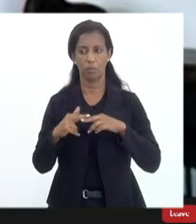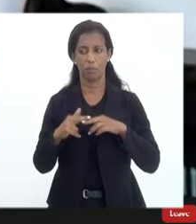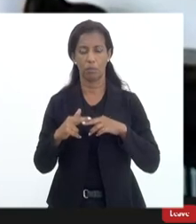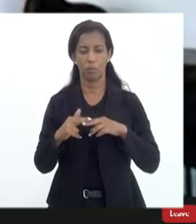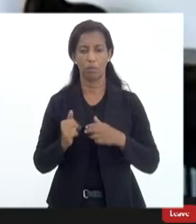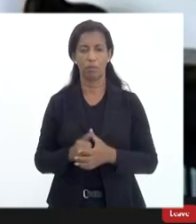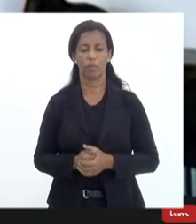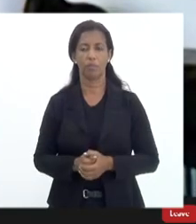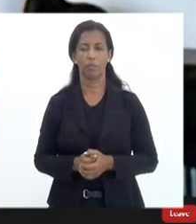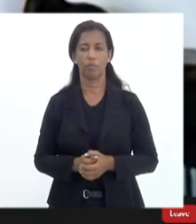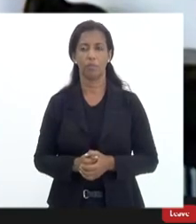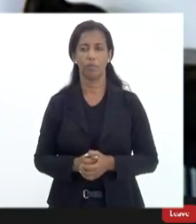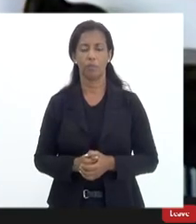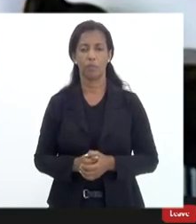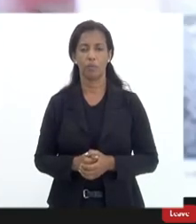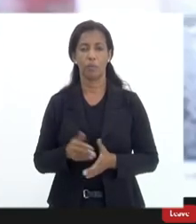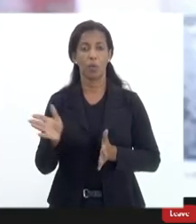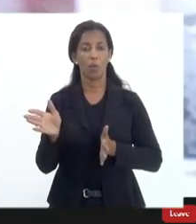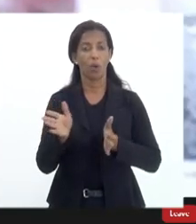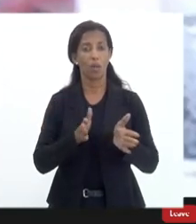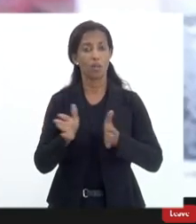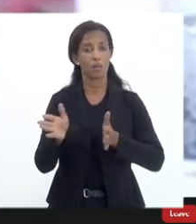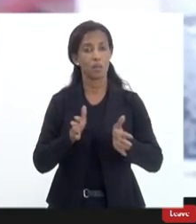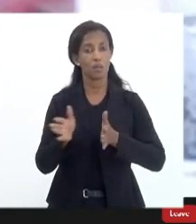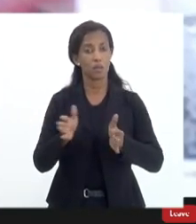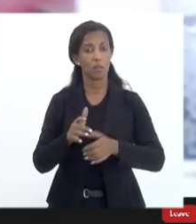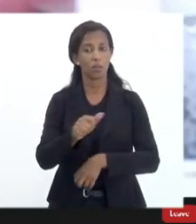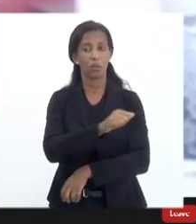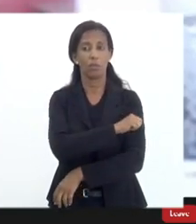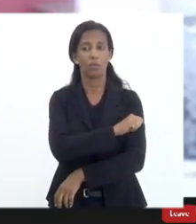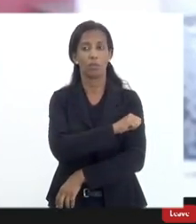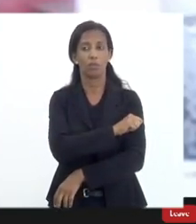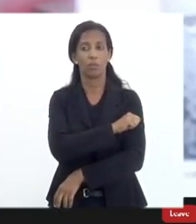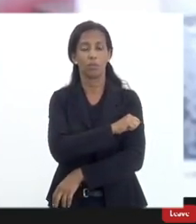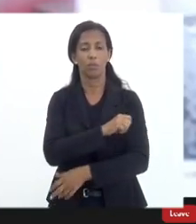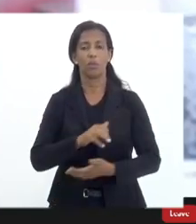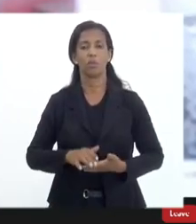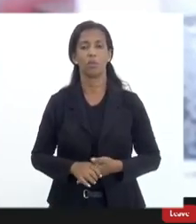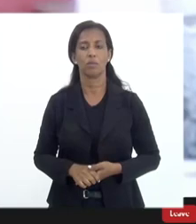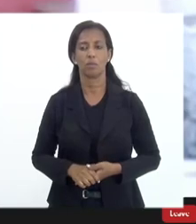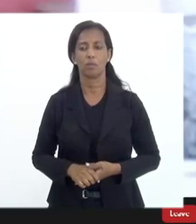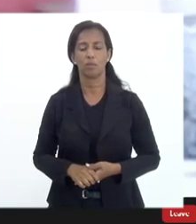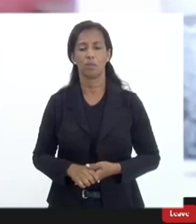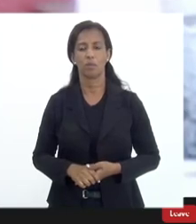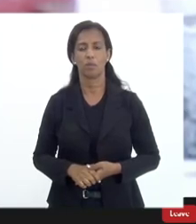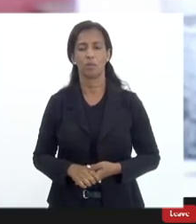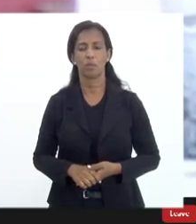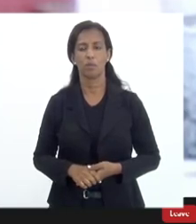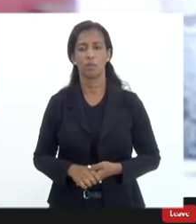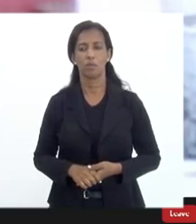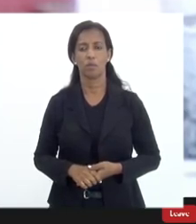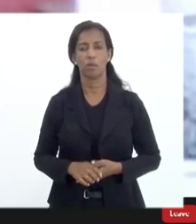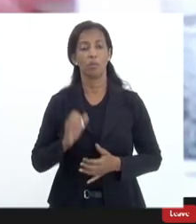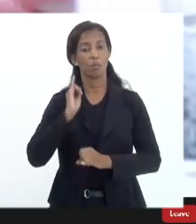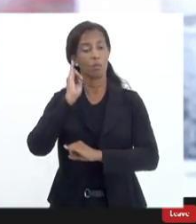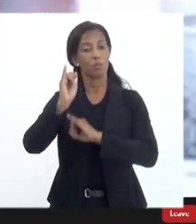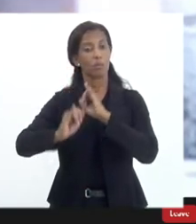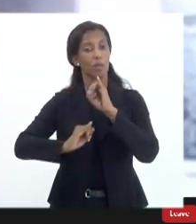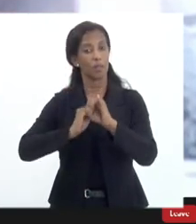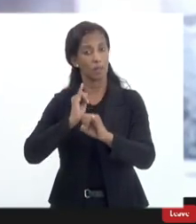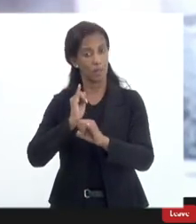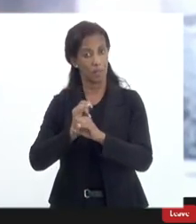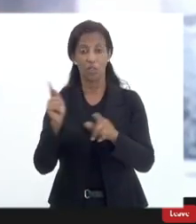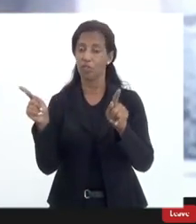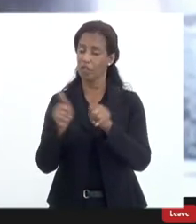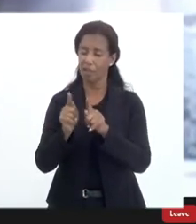vivendo, a questão do acesso dos alunos pela a rede de internet, que não está